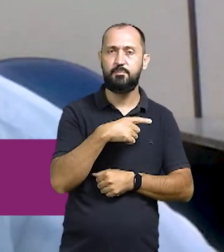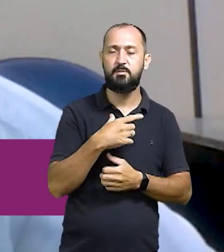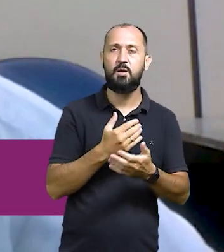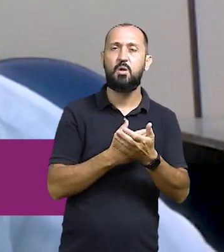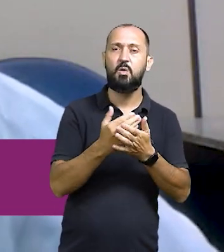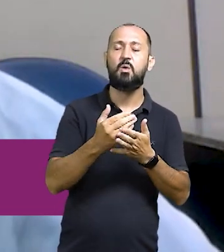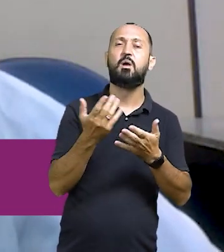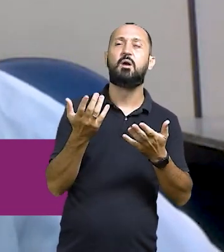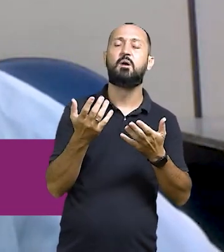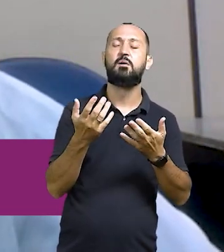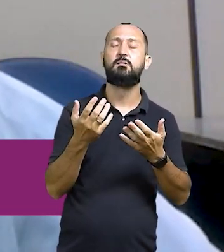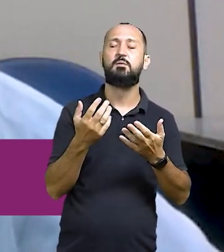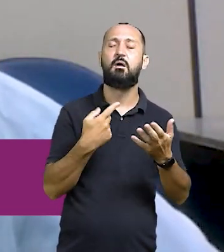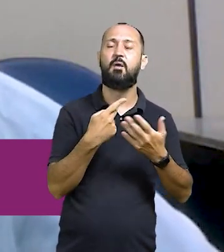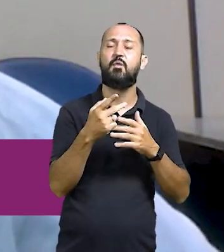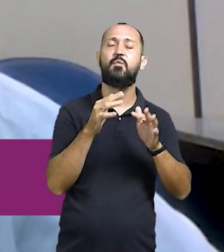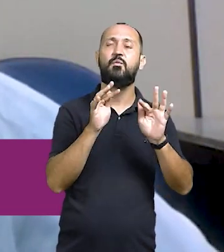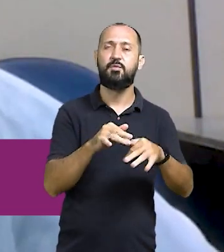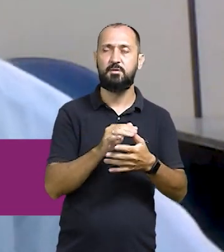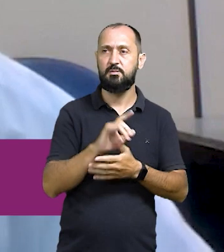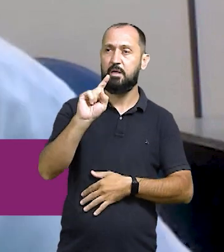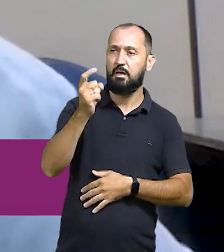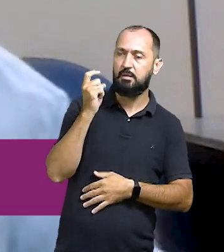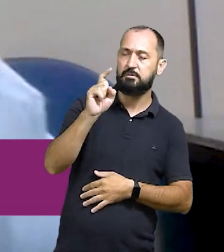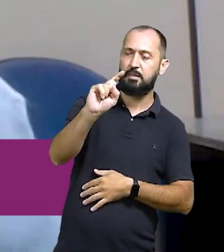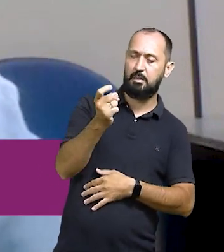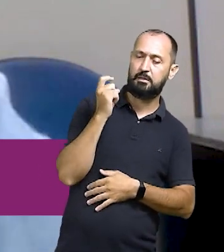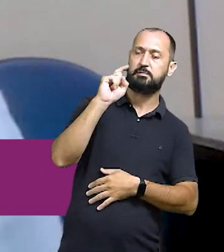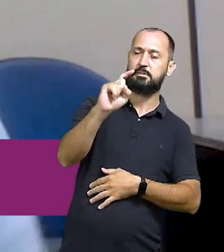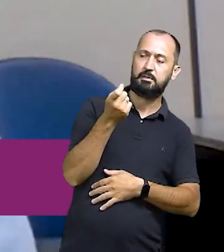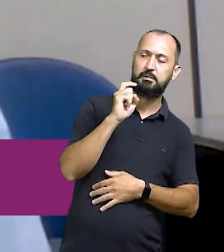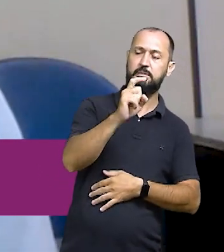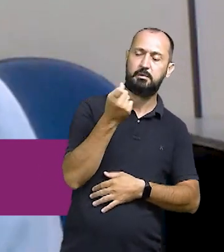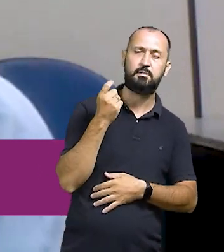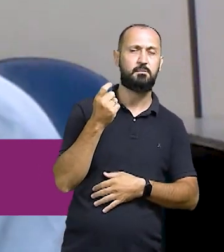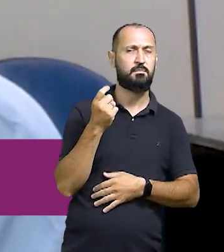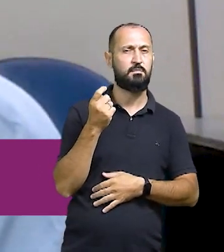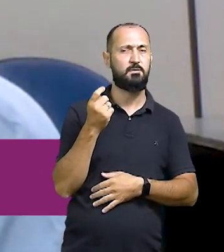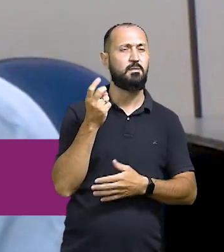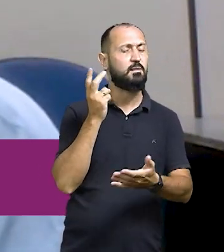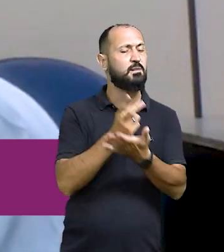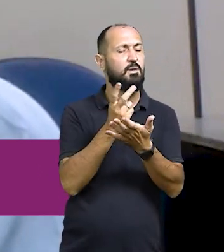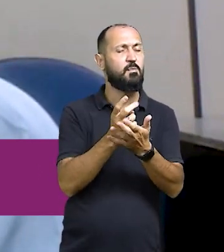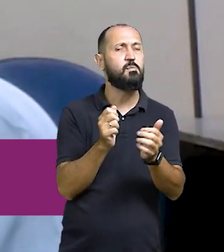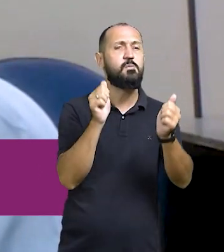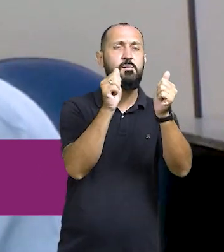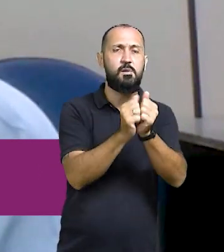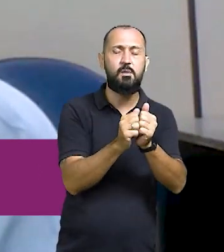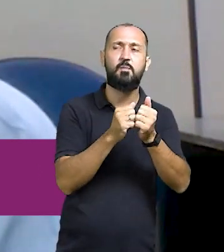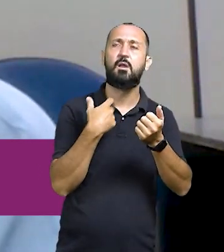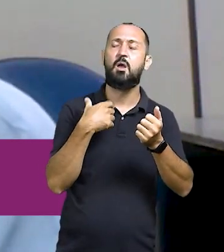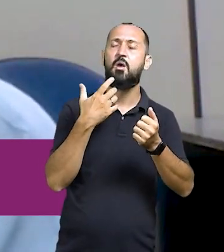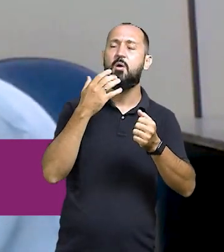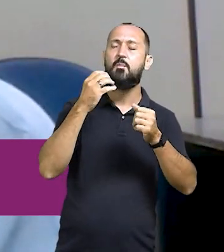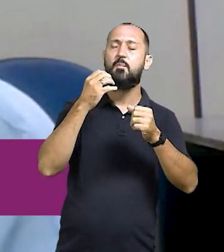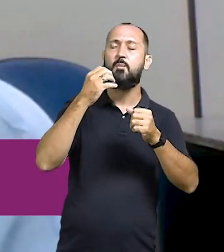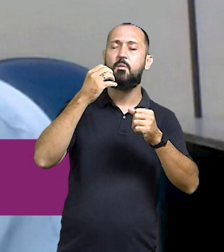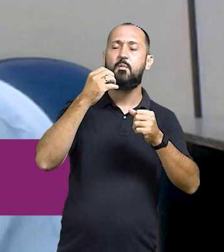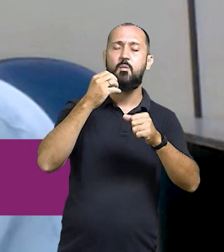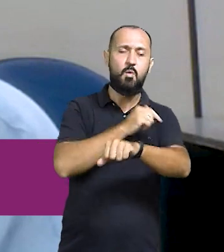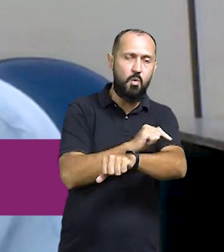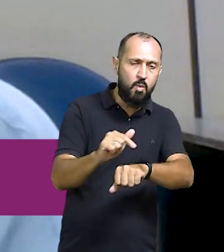desses assuntos, mas eu acredito que é importante que a gente não pare de falar disso, né? Até por conta dessa cultura que nós temos,